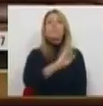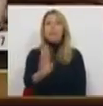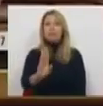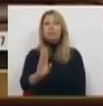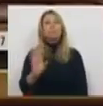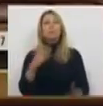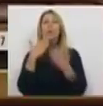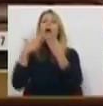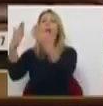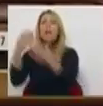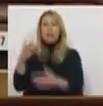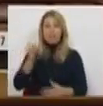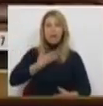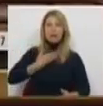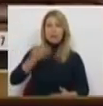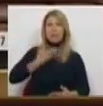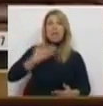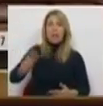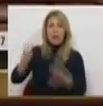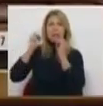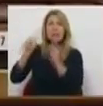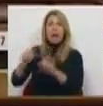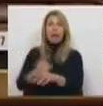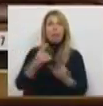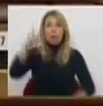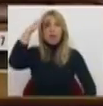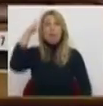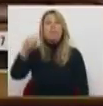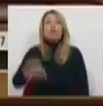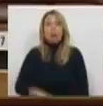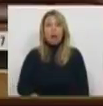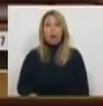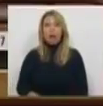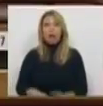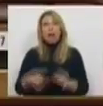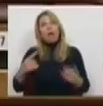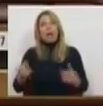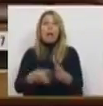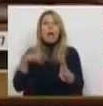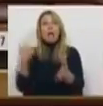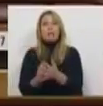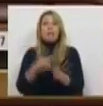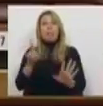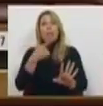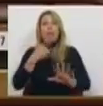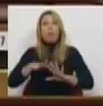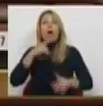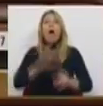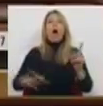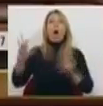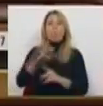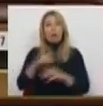nada a agradecer a PSD e CDS, que imaginem-se se abstiveram neste aumento. Agarrados que estavam, por exemplo,